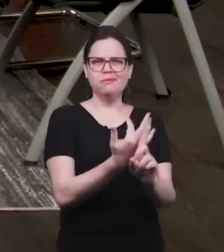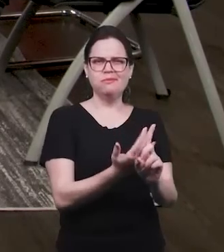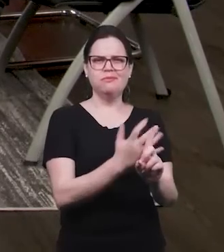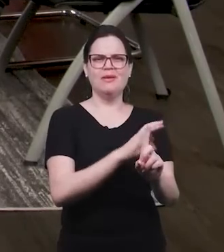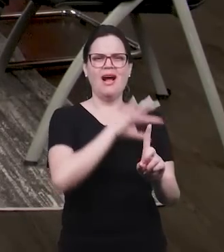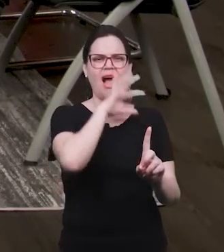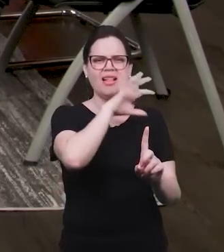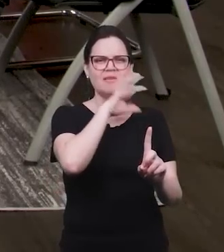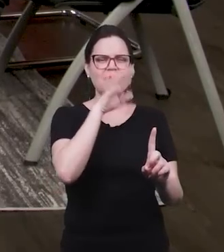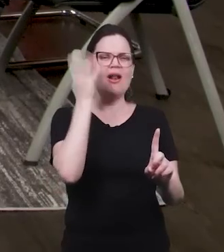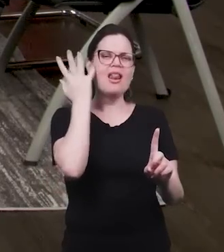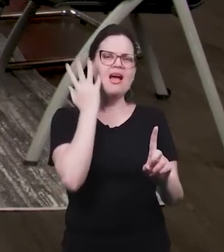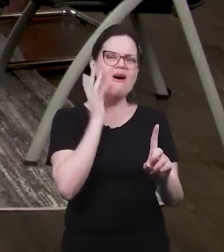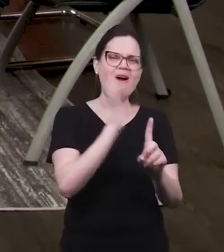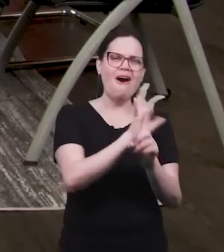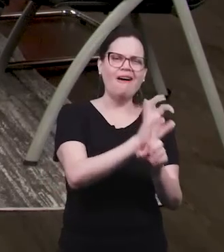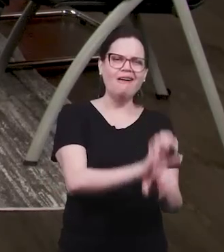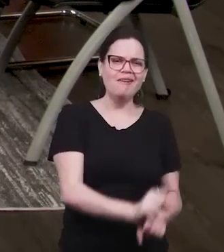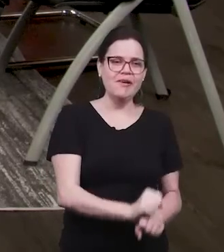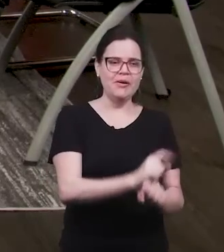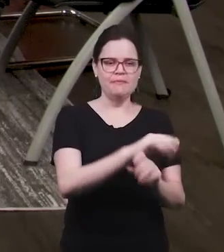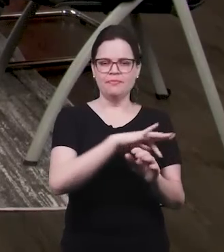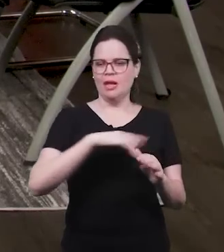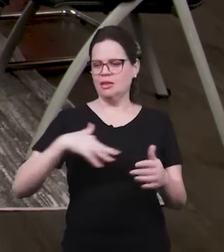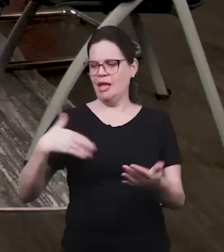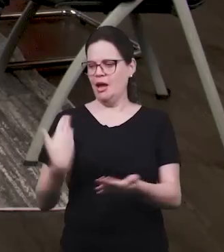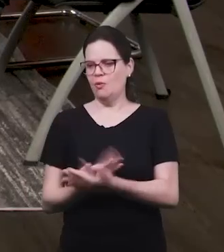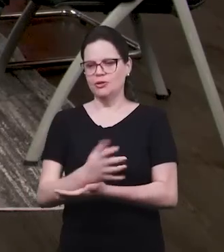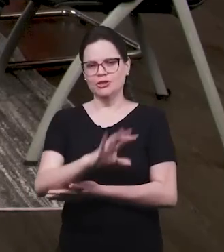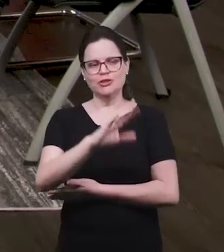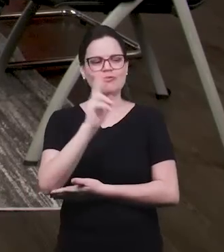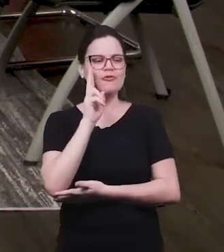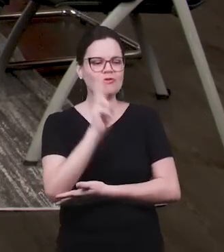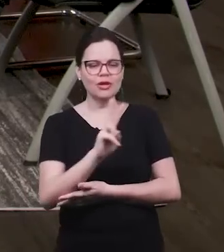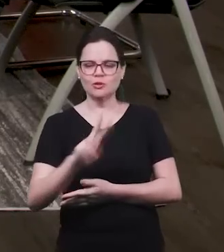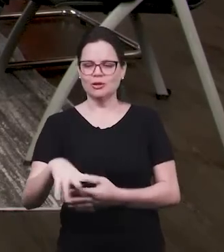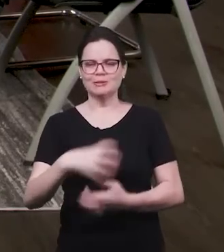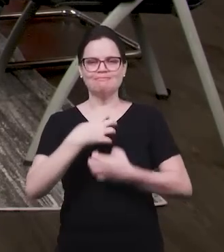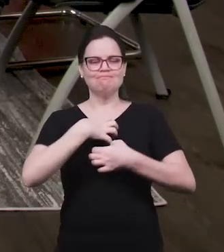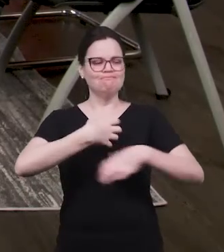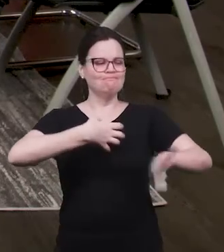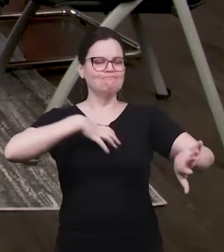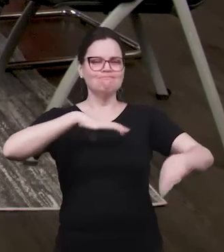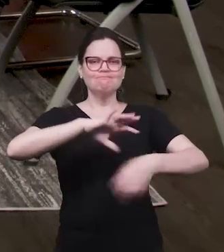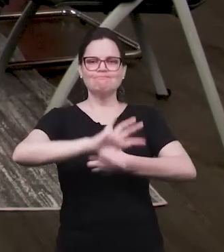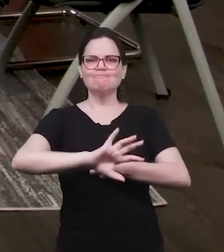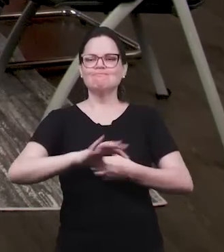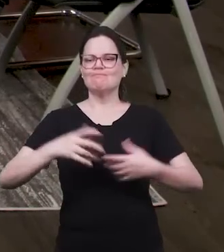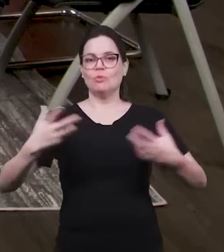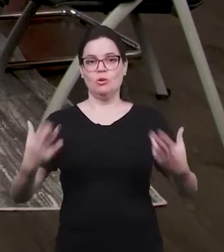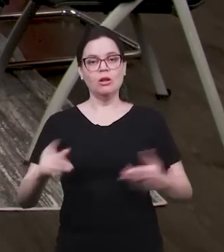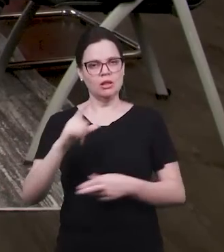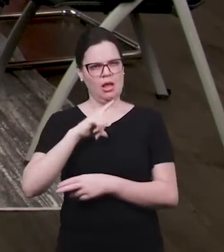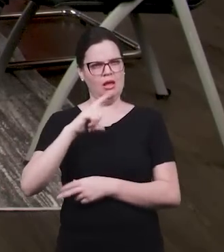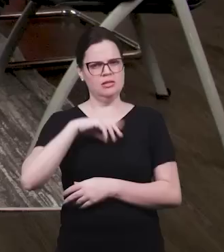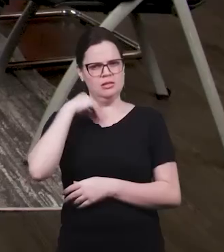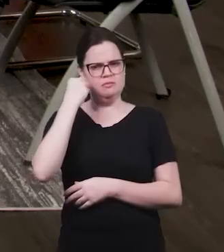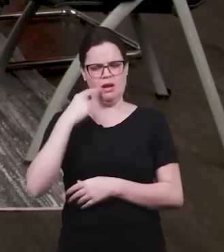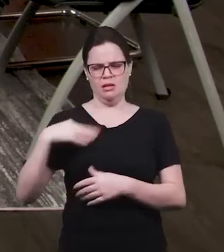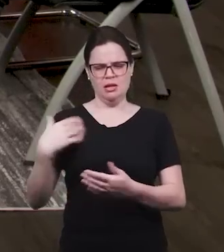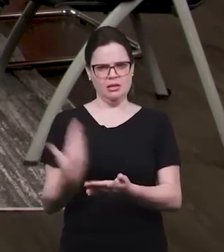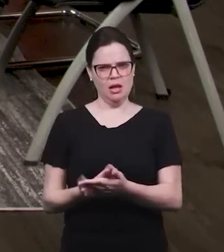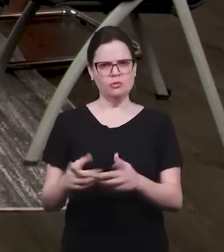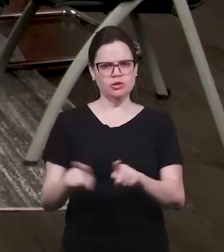nossa vida, dos nossos sentimentos. Nós temos tido experiências, inclusive quando falamos sobre